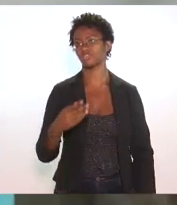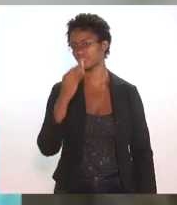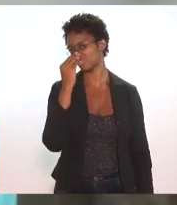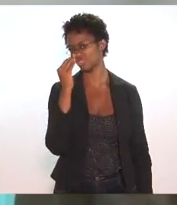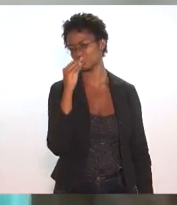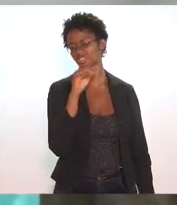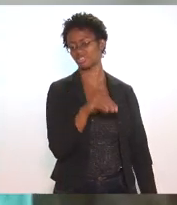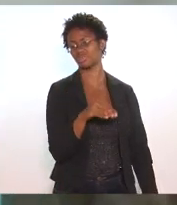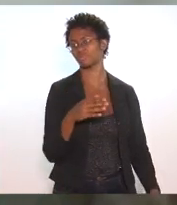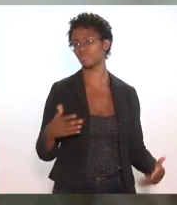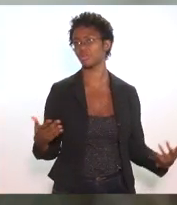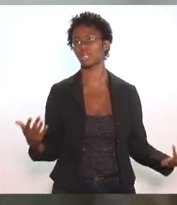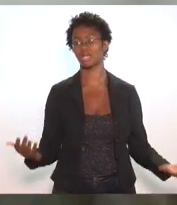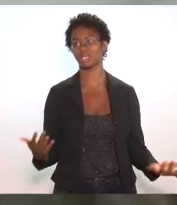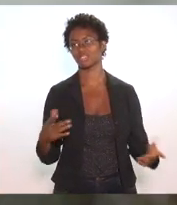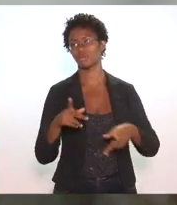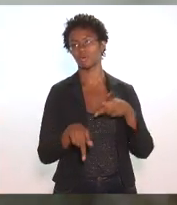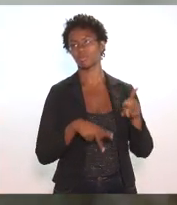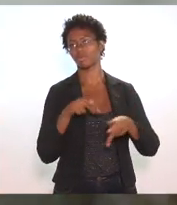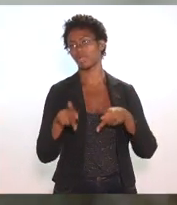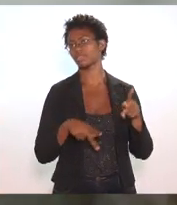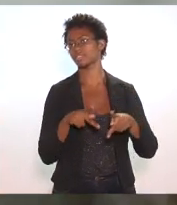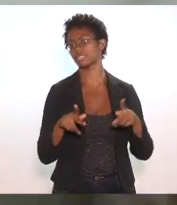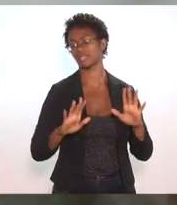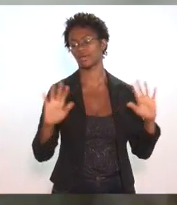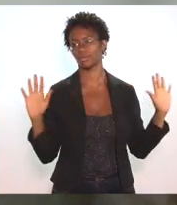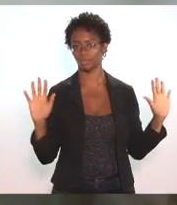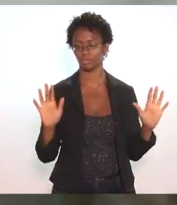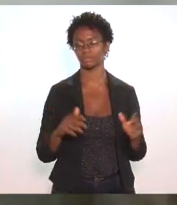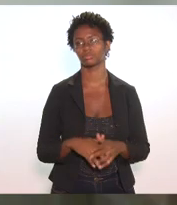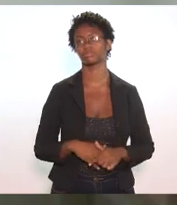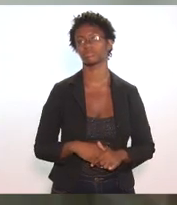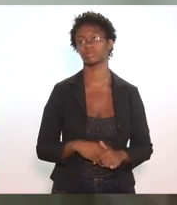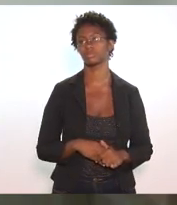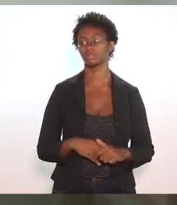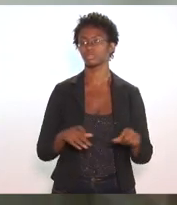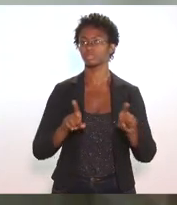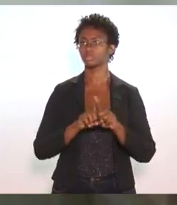ficar de mal com a população.